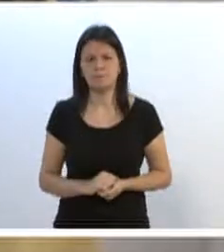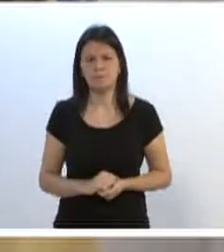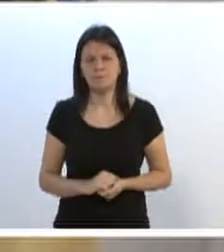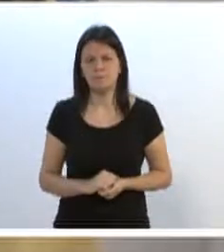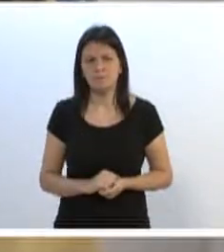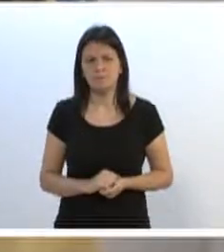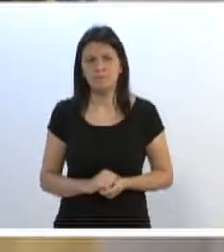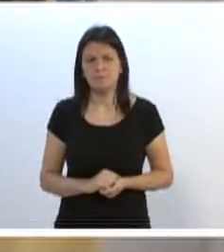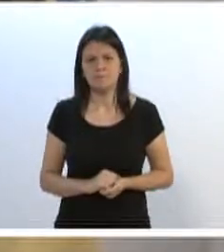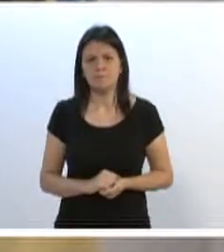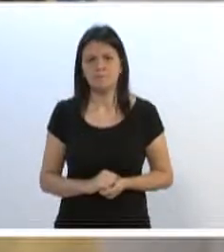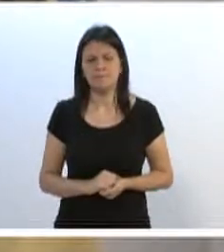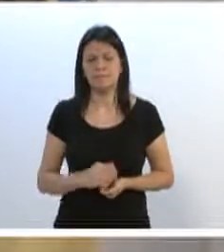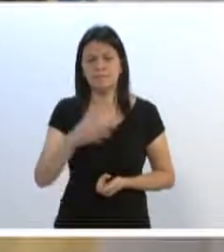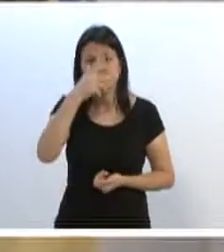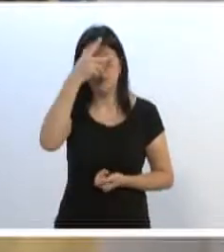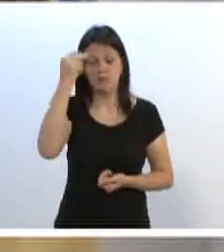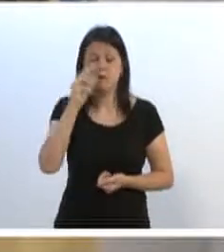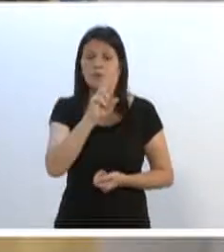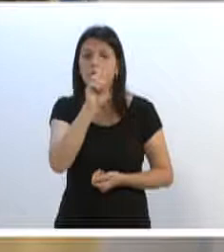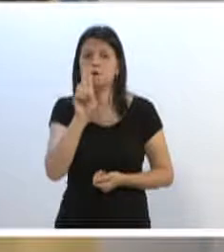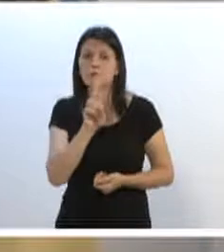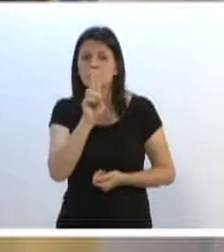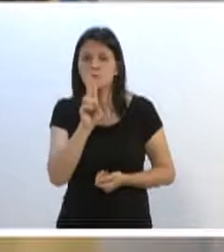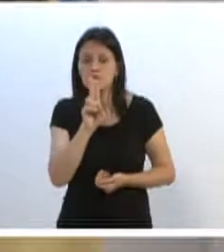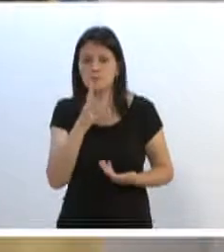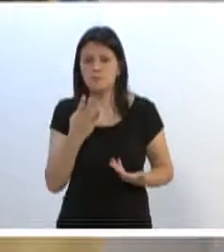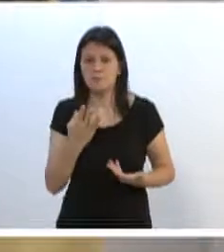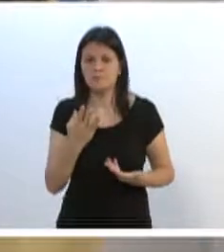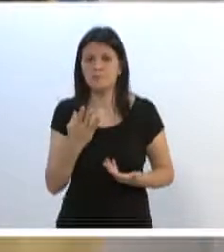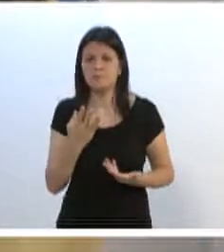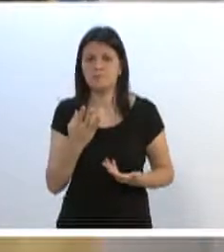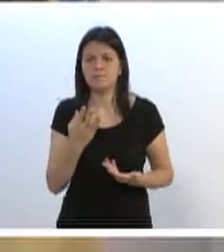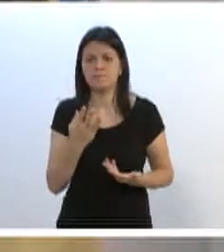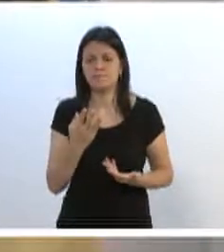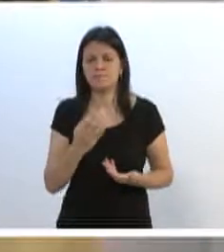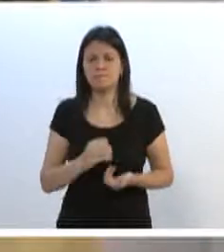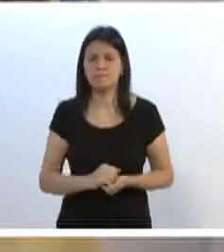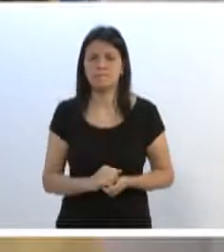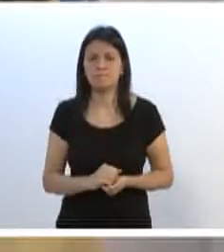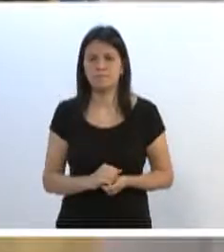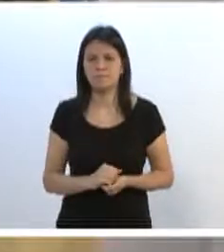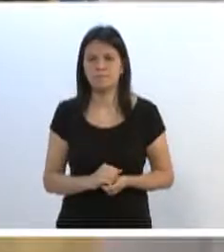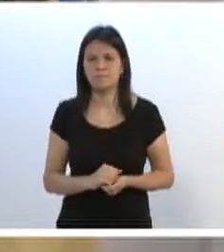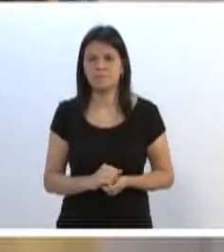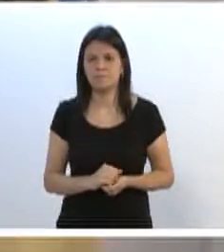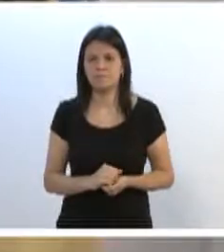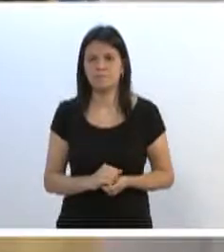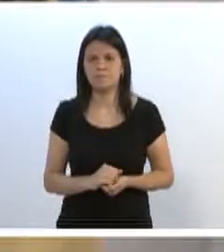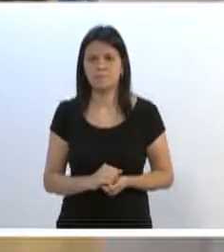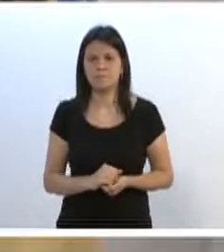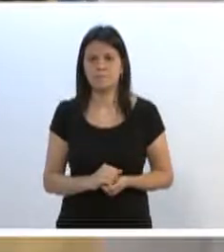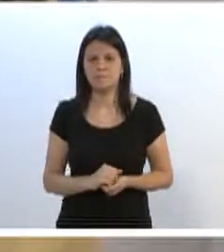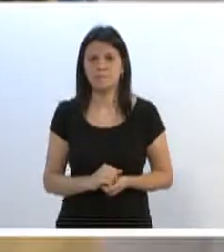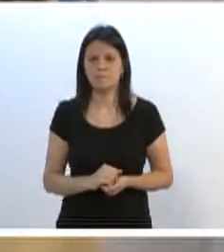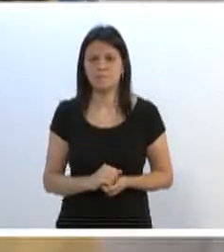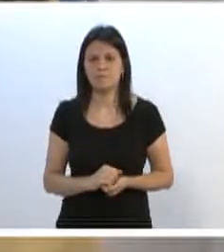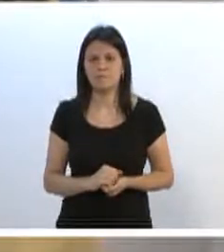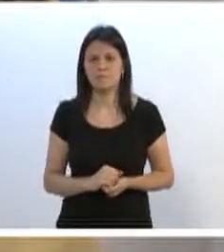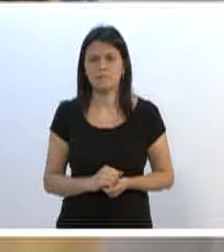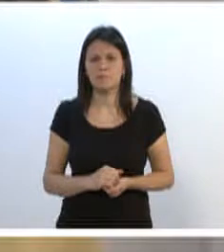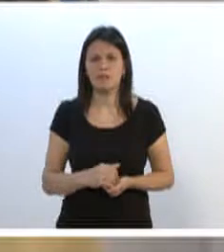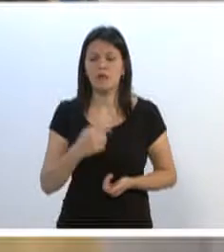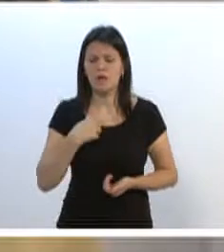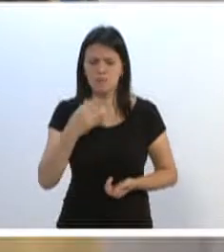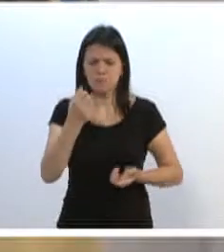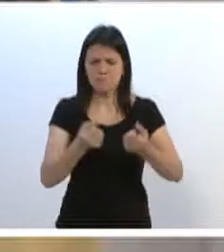estão utilizando de algumas questões impróprias ou algumas irregularidades, seja no